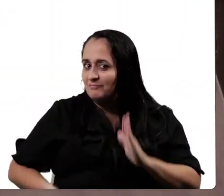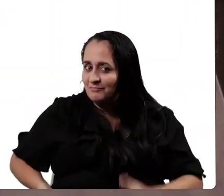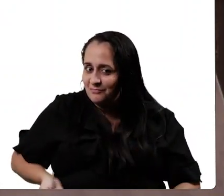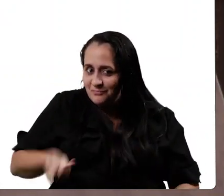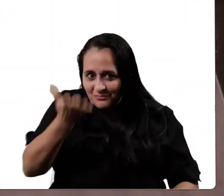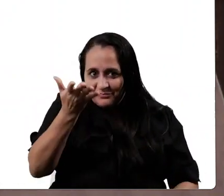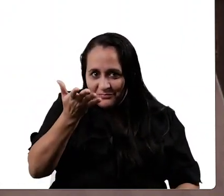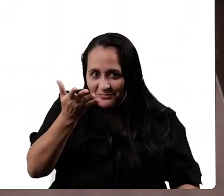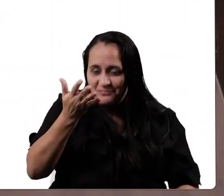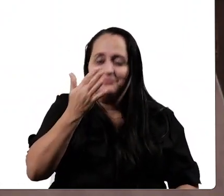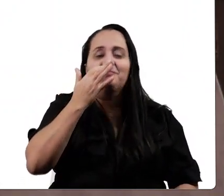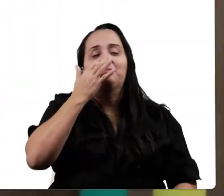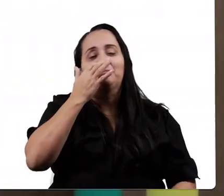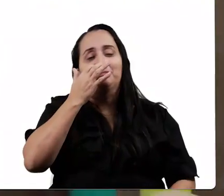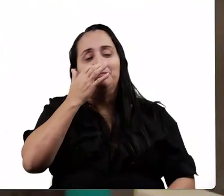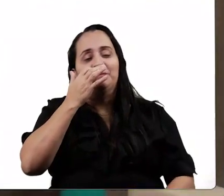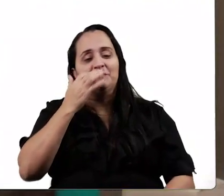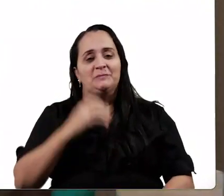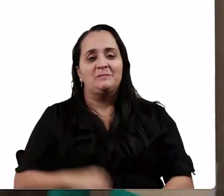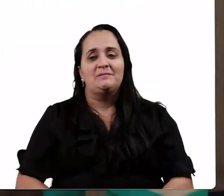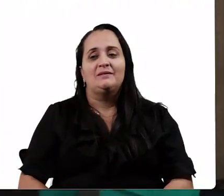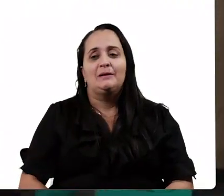rodada vamos